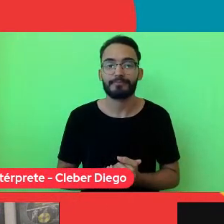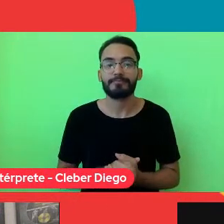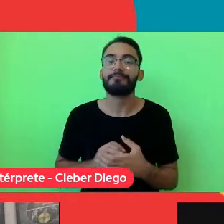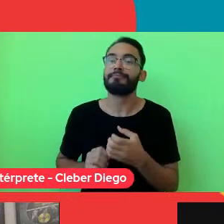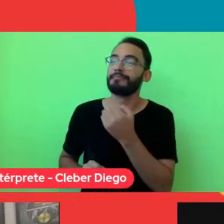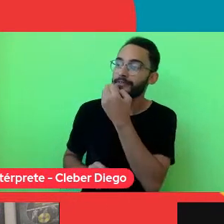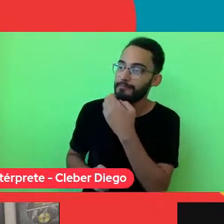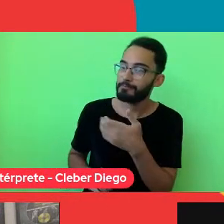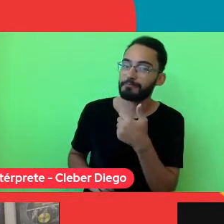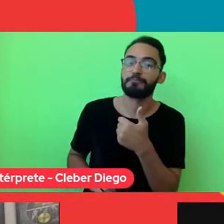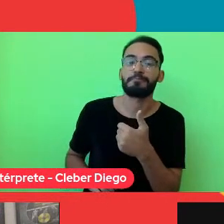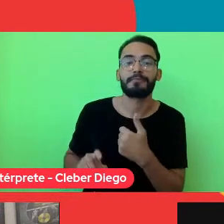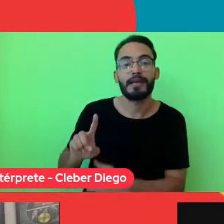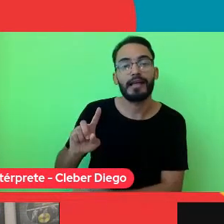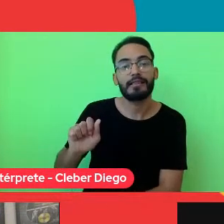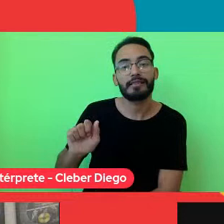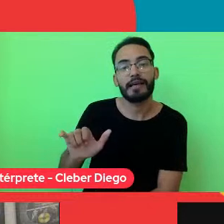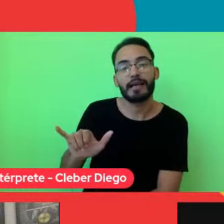Bacana. Daya?